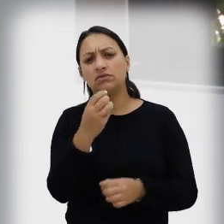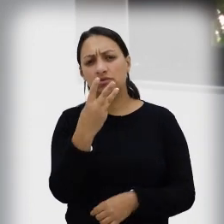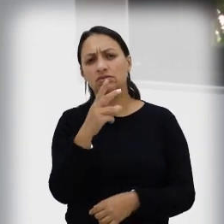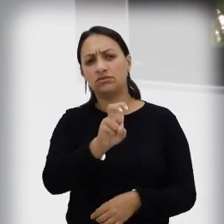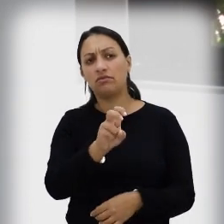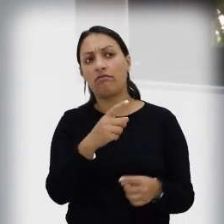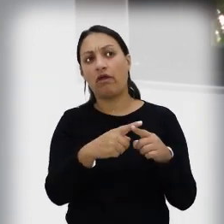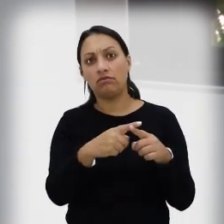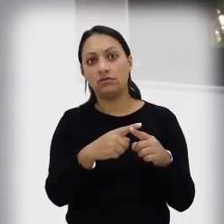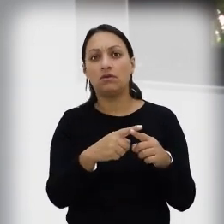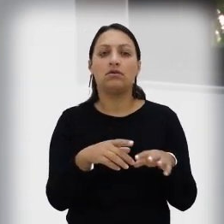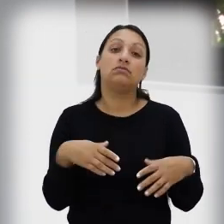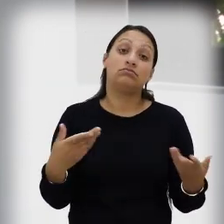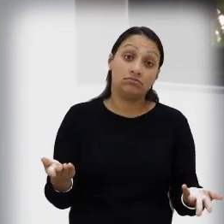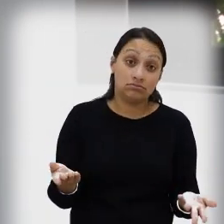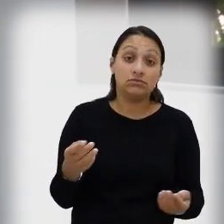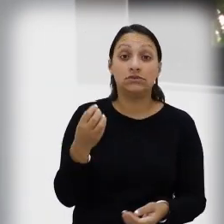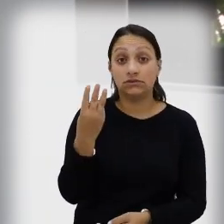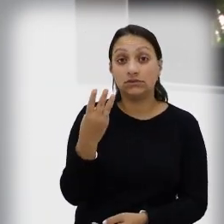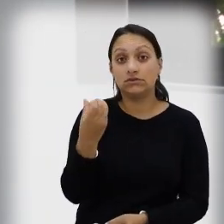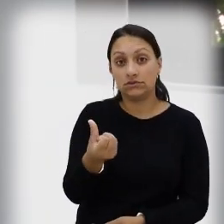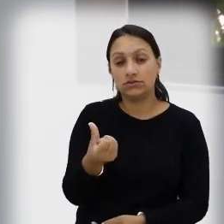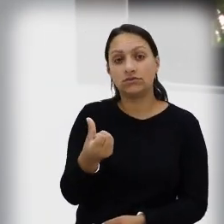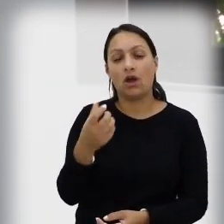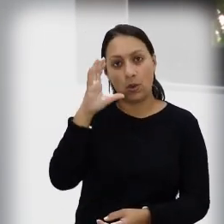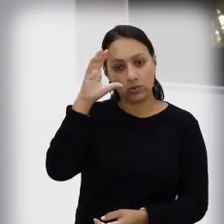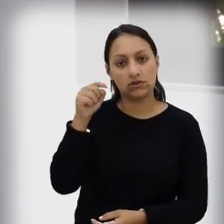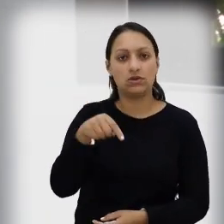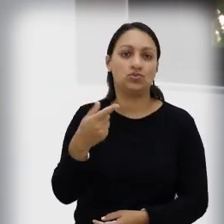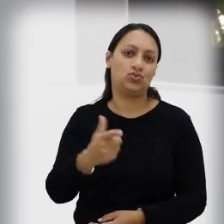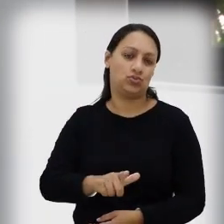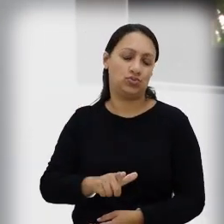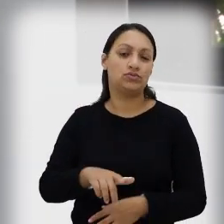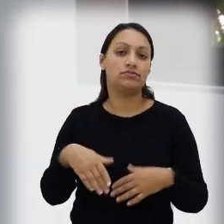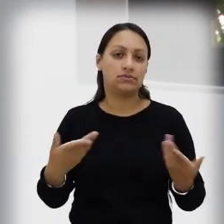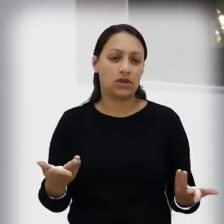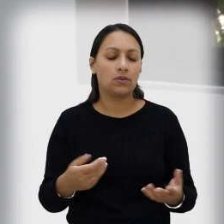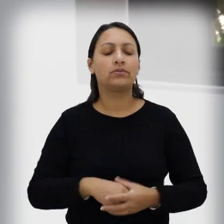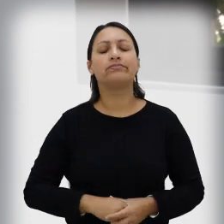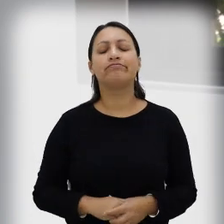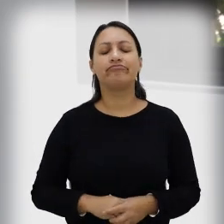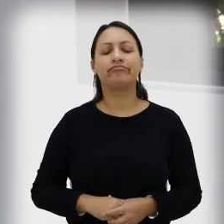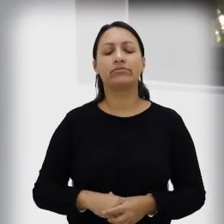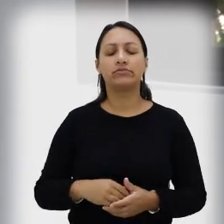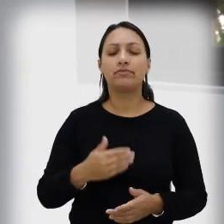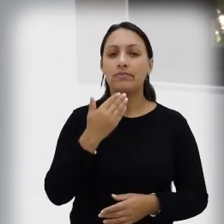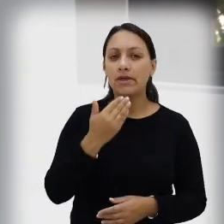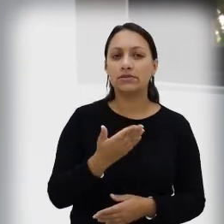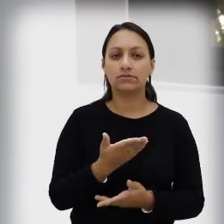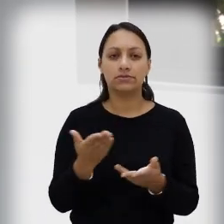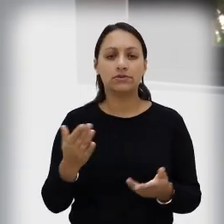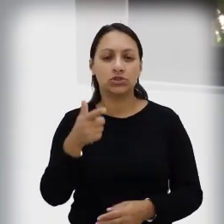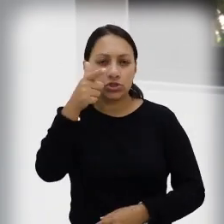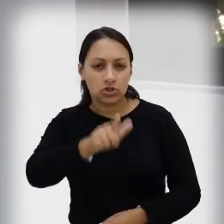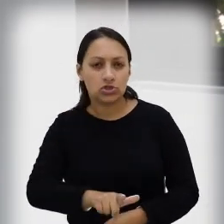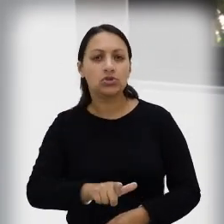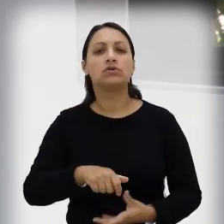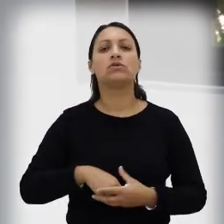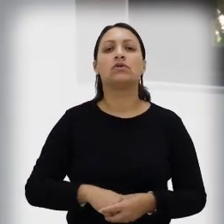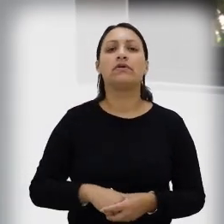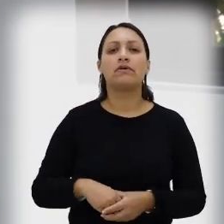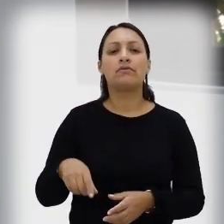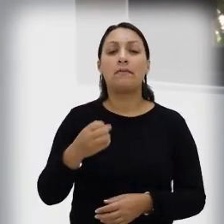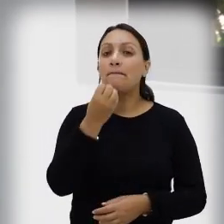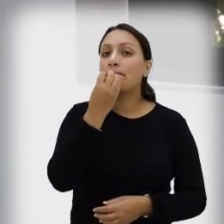vezes. Quem sabe a 36ª aconteça aqui. Tá? Então, de novo, a gente pede que vocês sejam